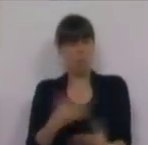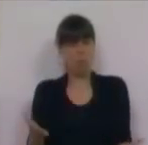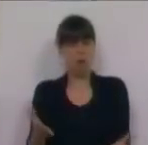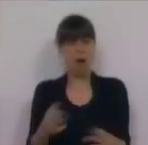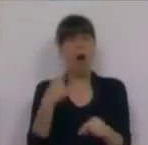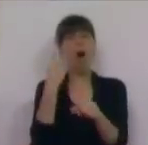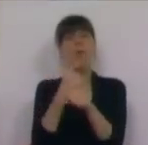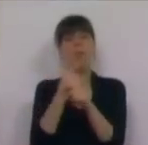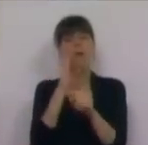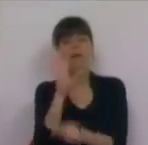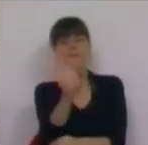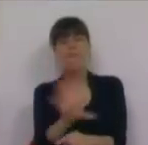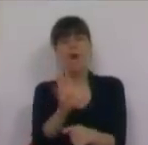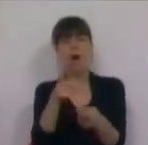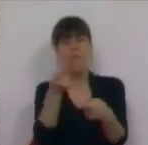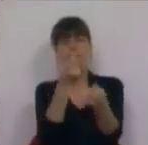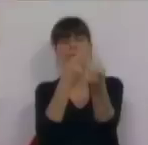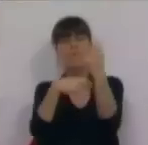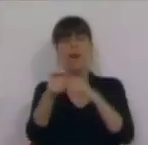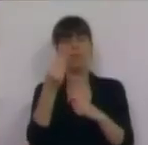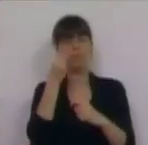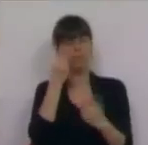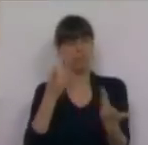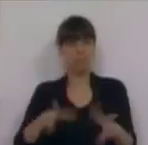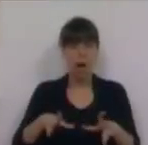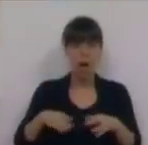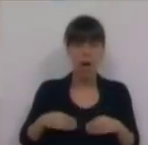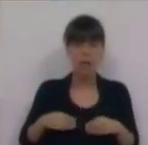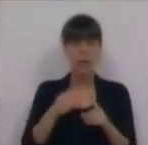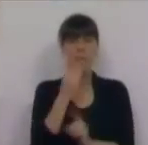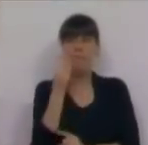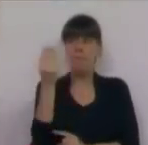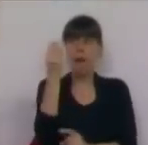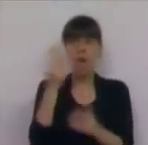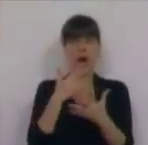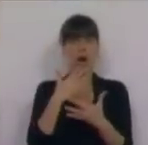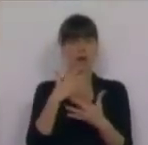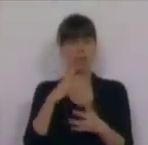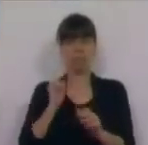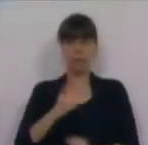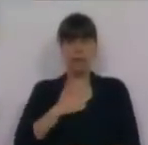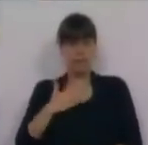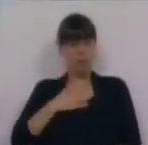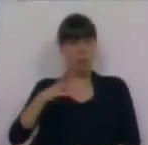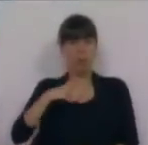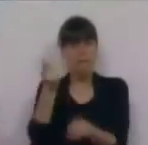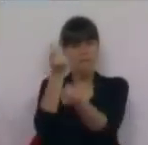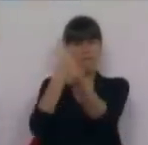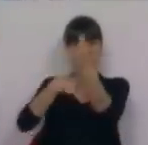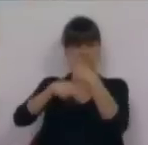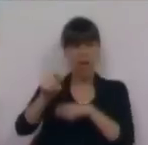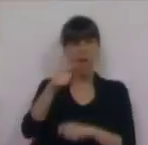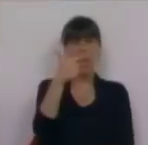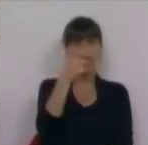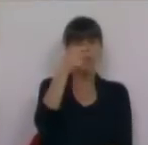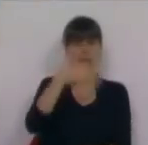irresponsável. É também no método de venda. Como é que podemos aceitar que uma das melhores e maiores empresas portuguesas seja vendida e